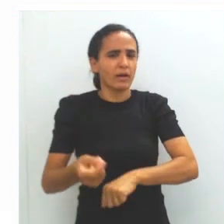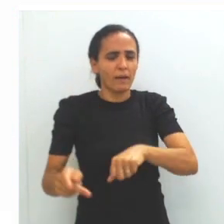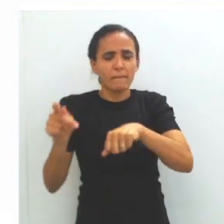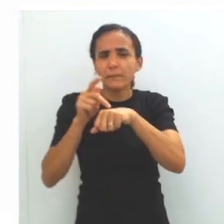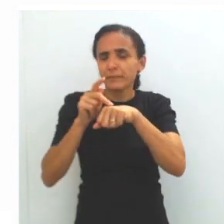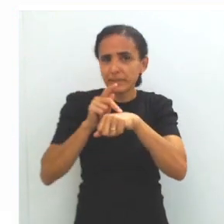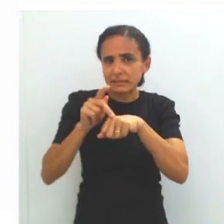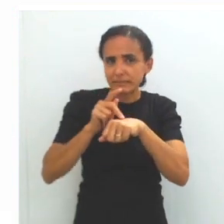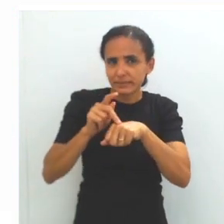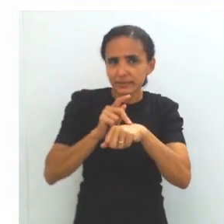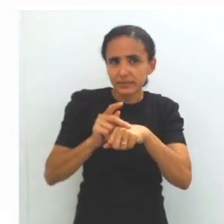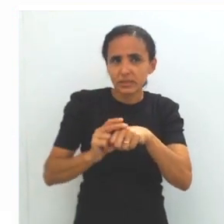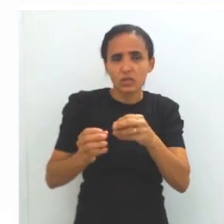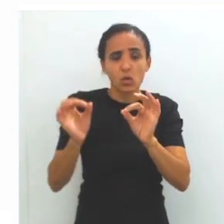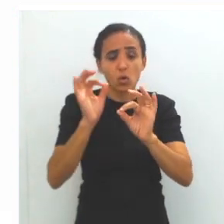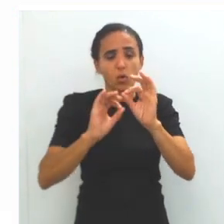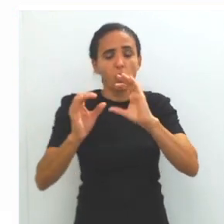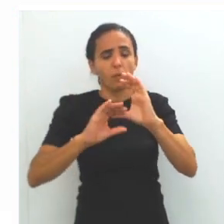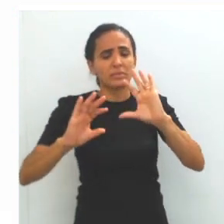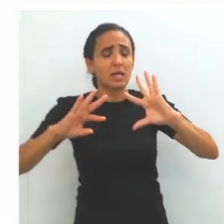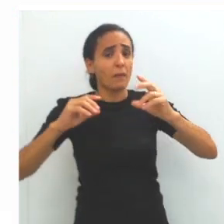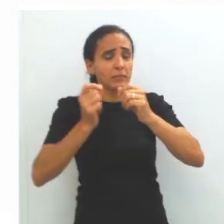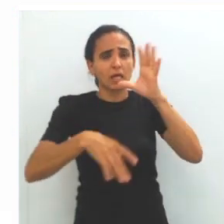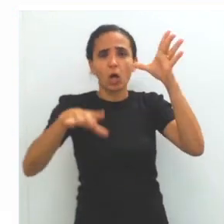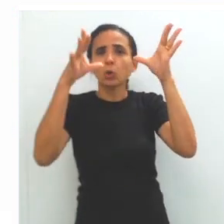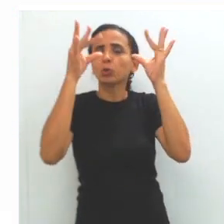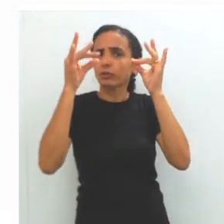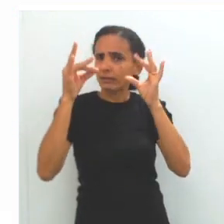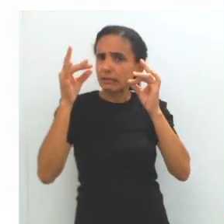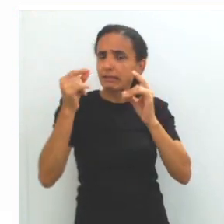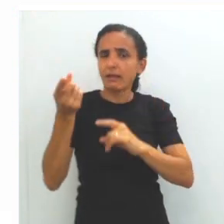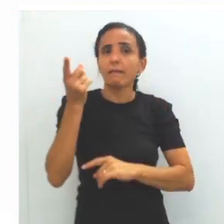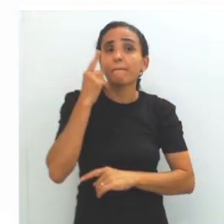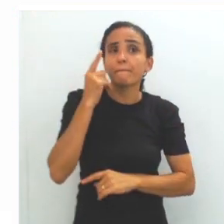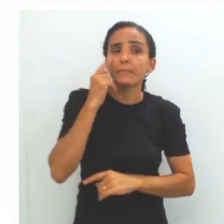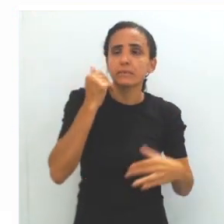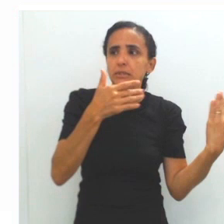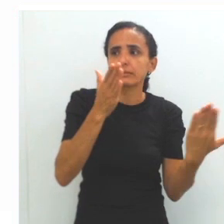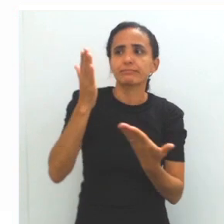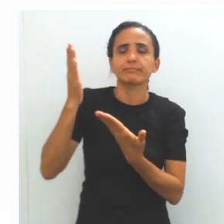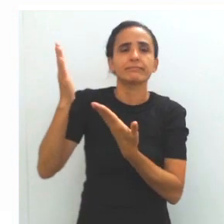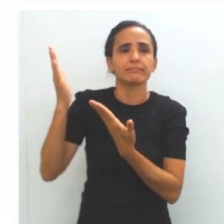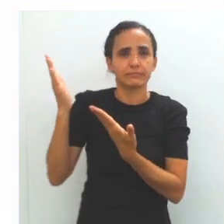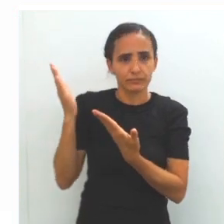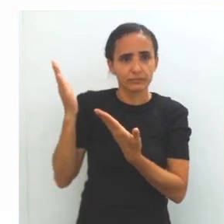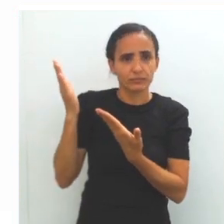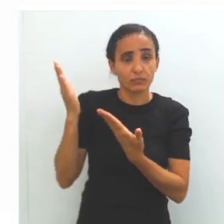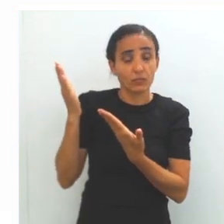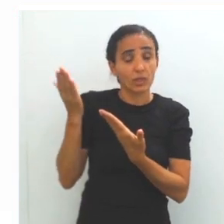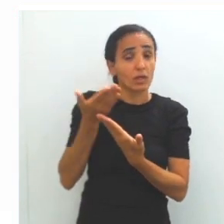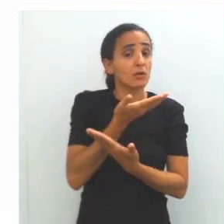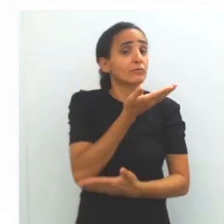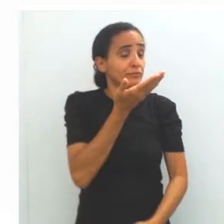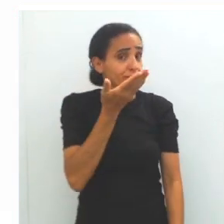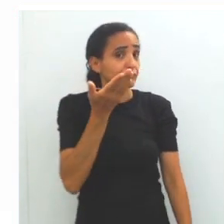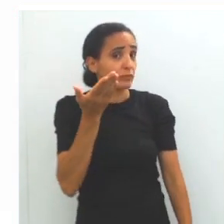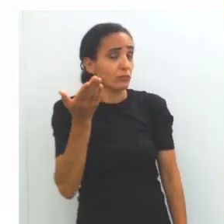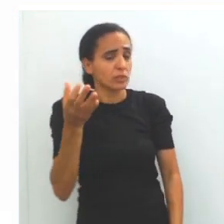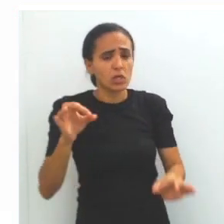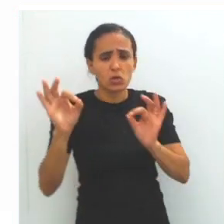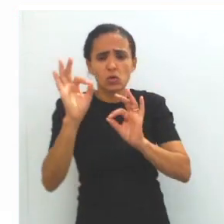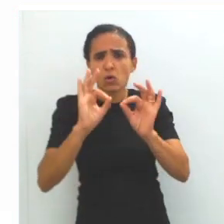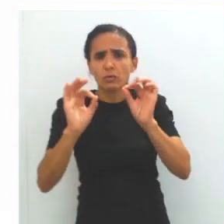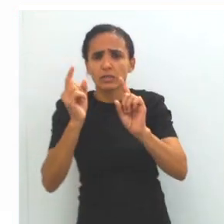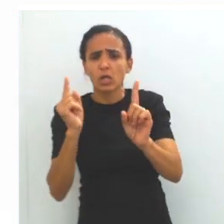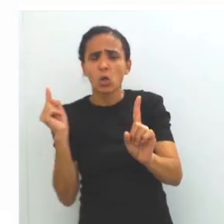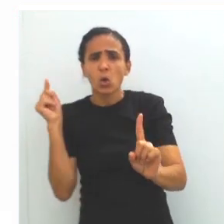meio, pretinho, vai passar. Vai passar pelo cristalino, preste atenção aí, cristalino. E vai